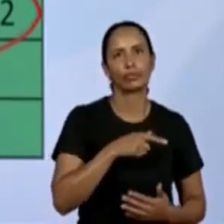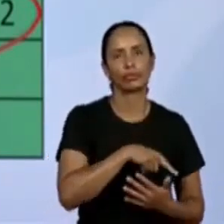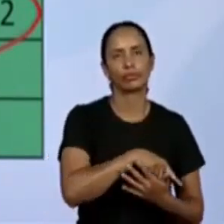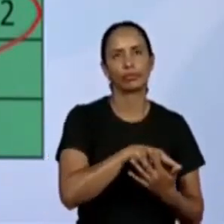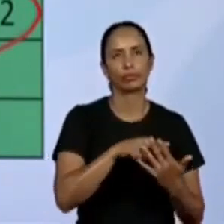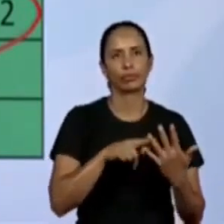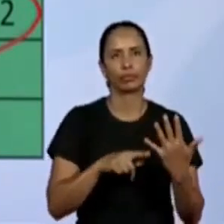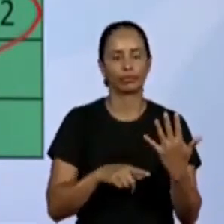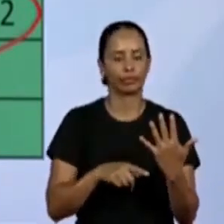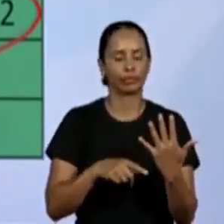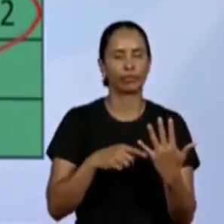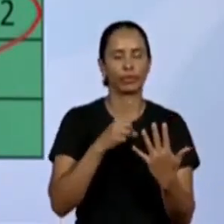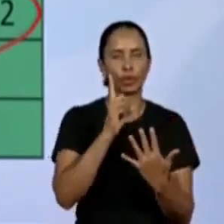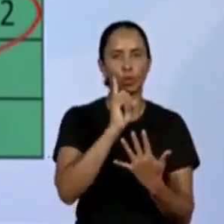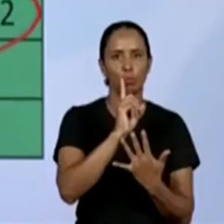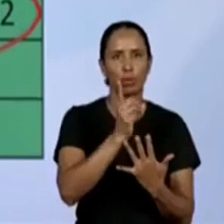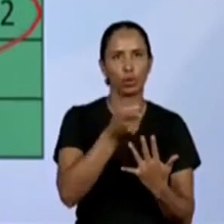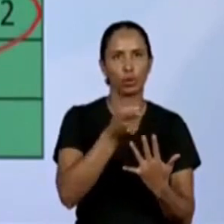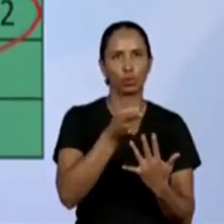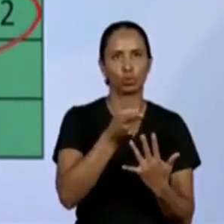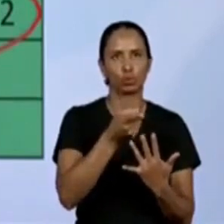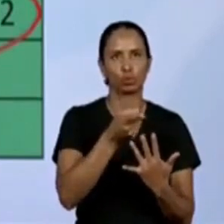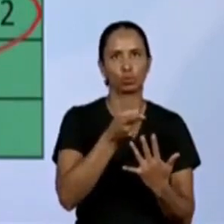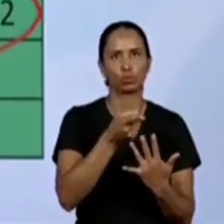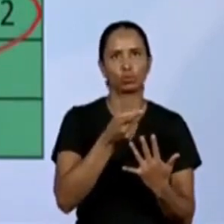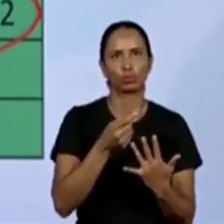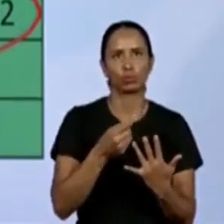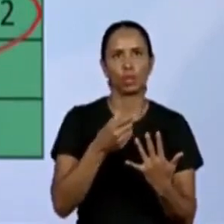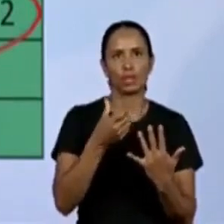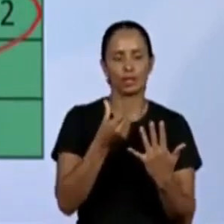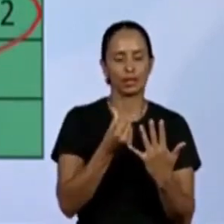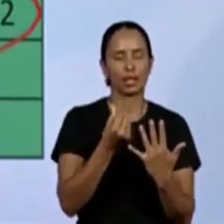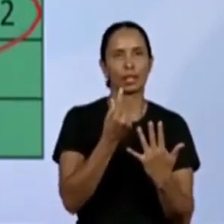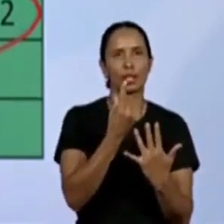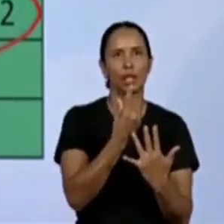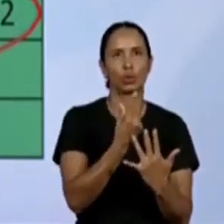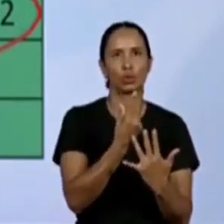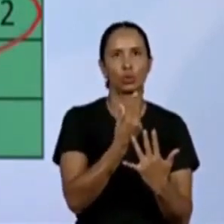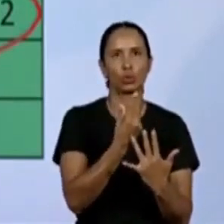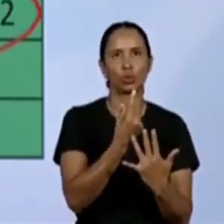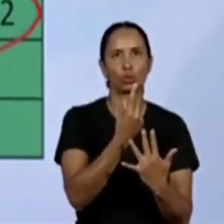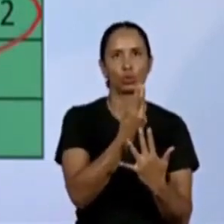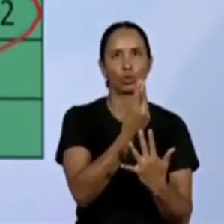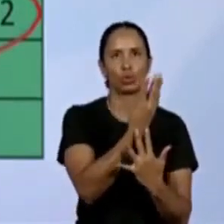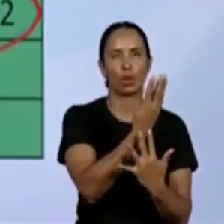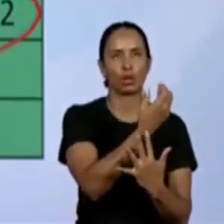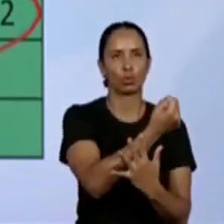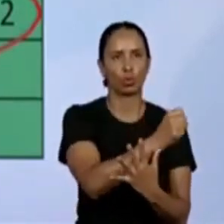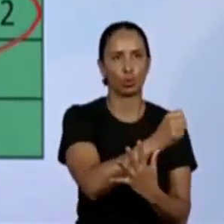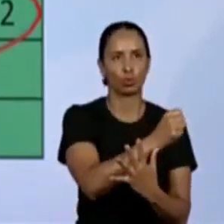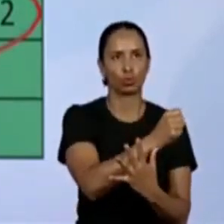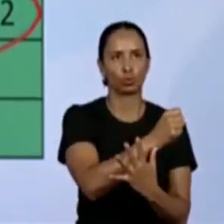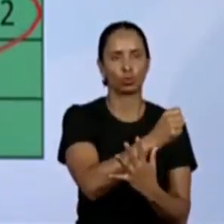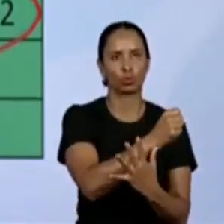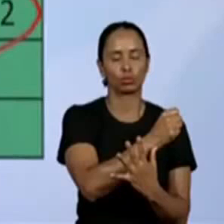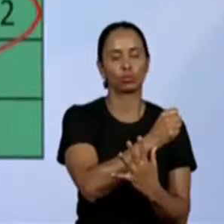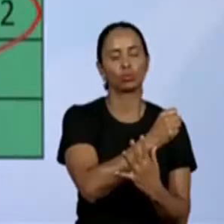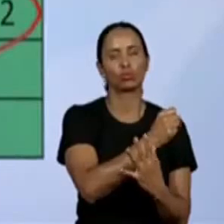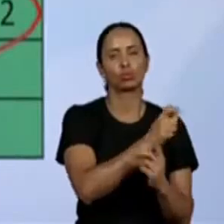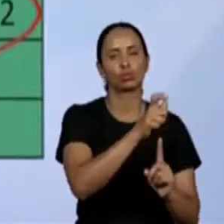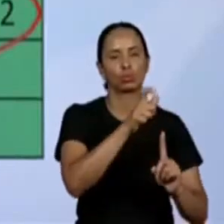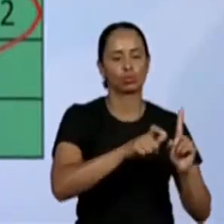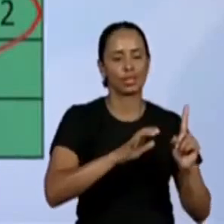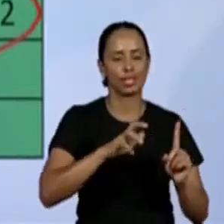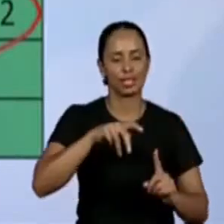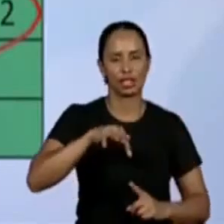que a unidade de milhar da Aline é maior do que no caso aí da Cíntia. Por isso que ele é